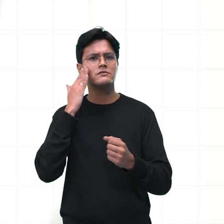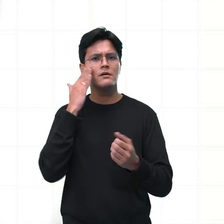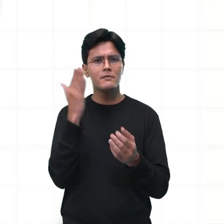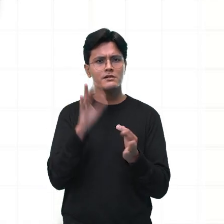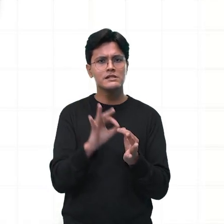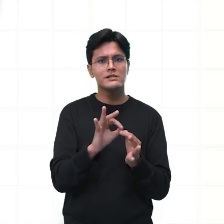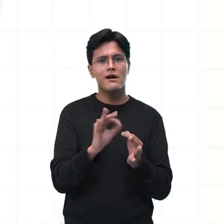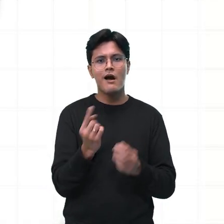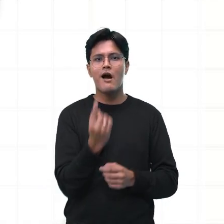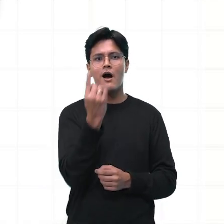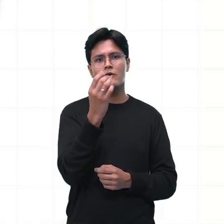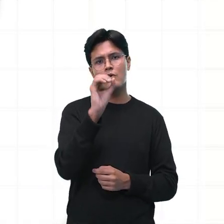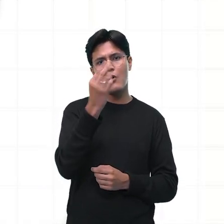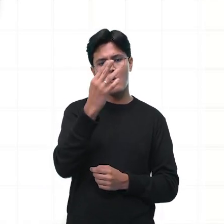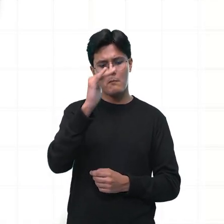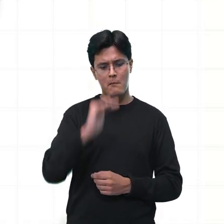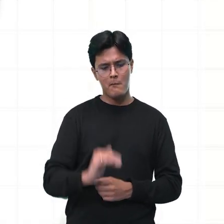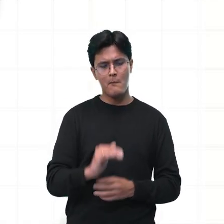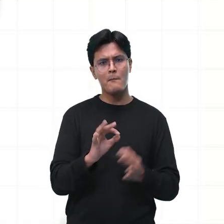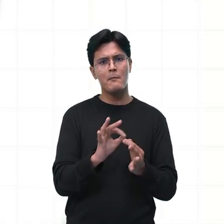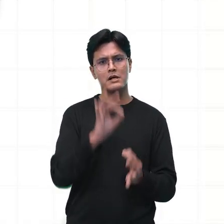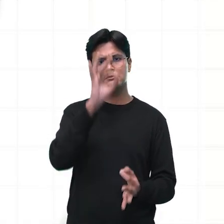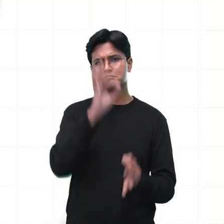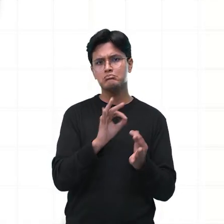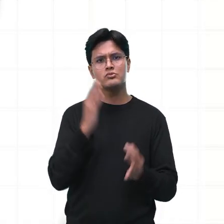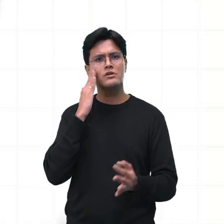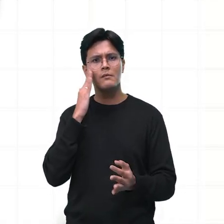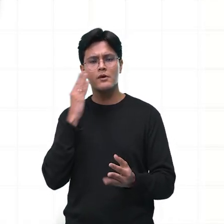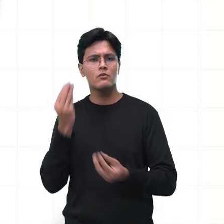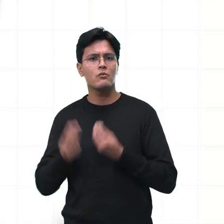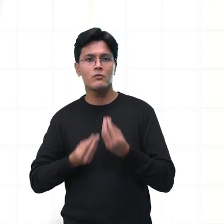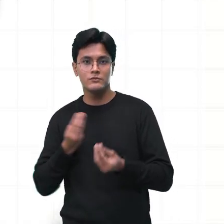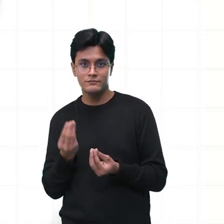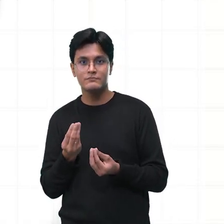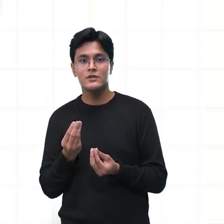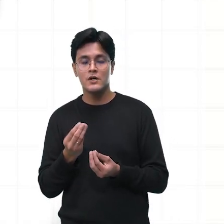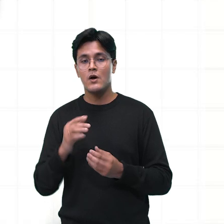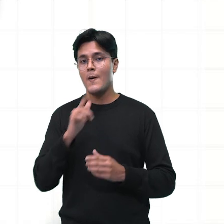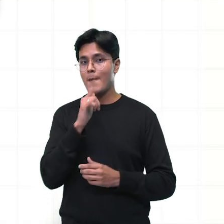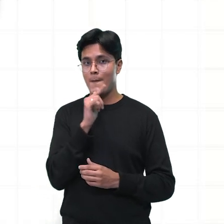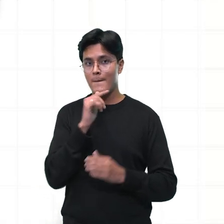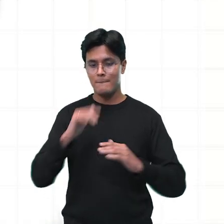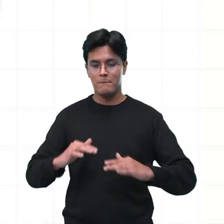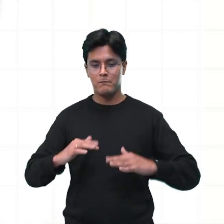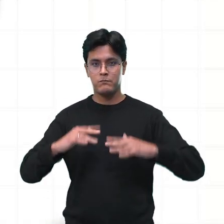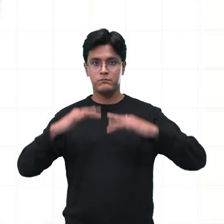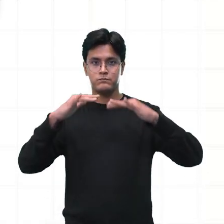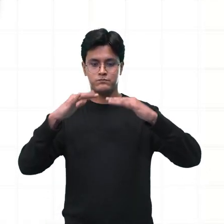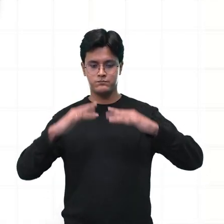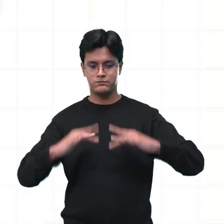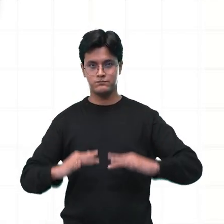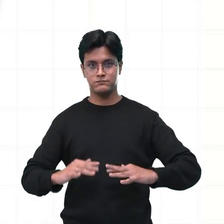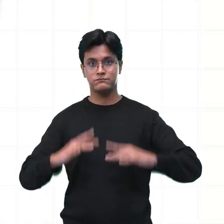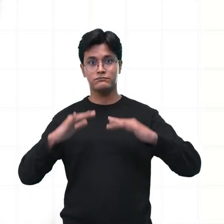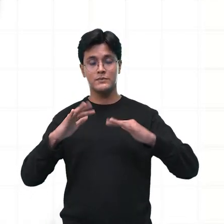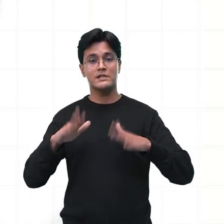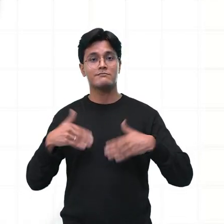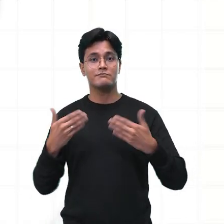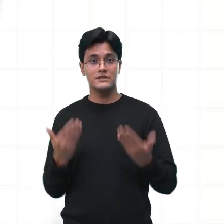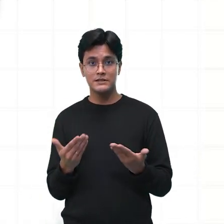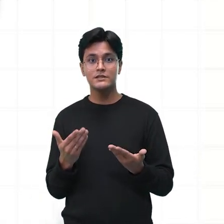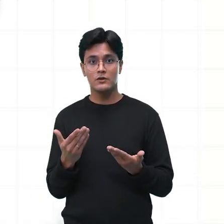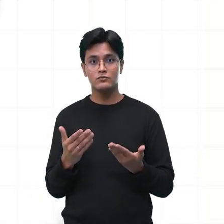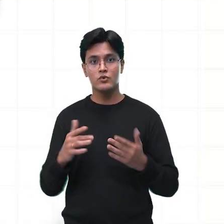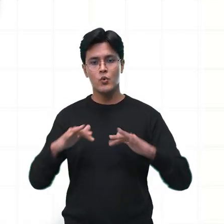nosso planeta? O que nivela é o nível do mar. Então, ó, o mar aqui, ó, ele é o